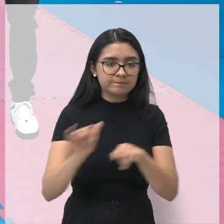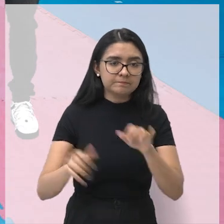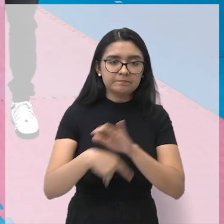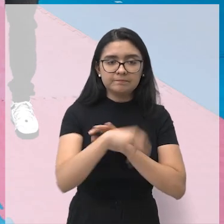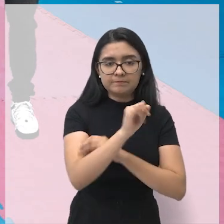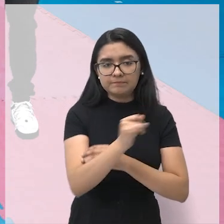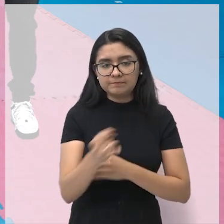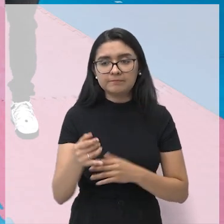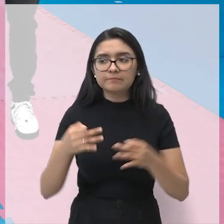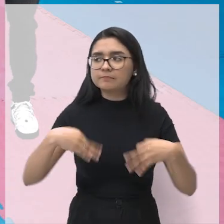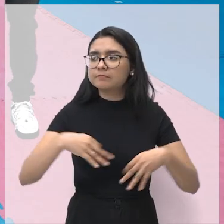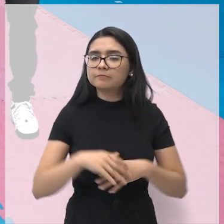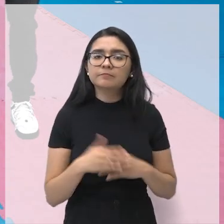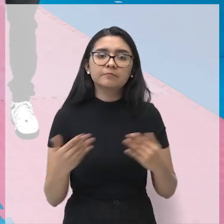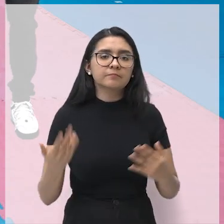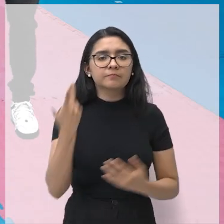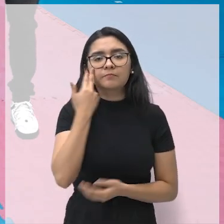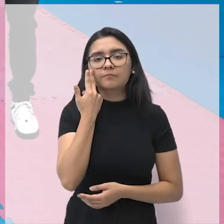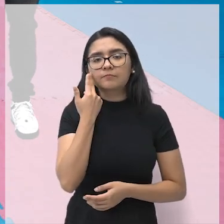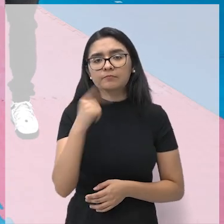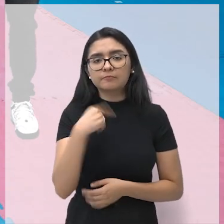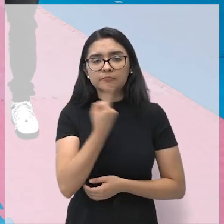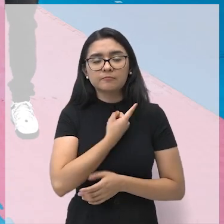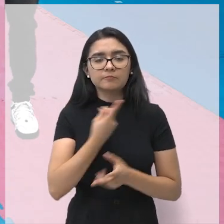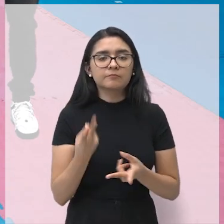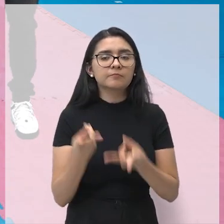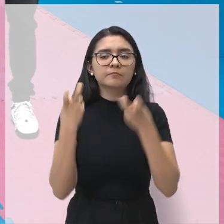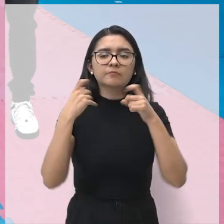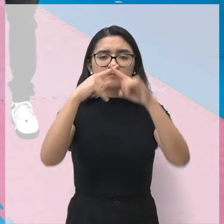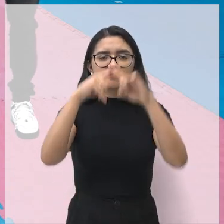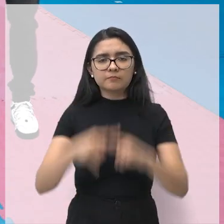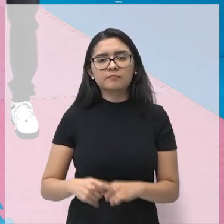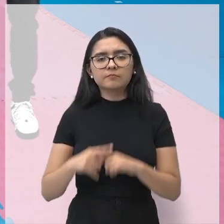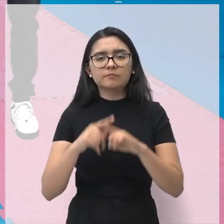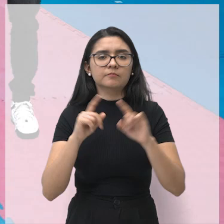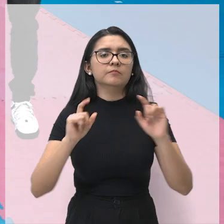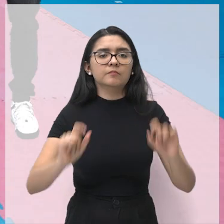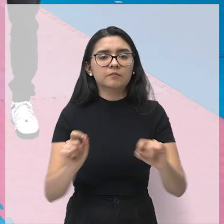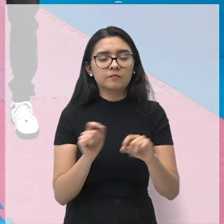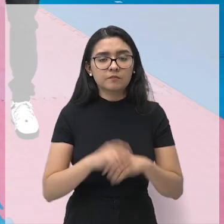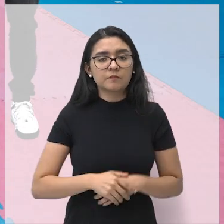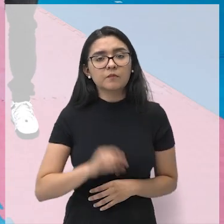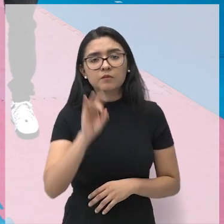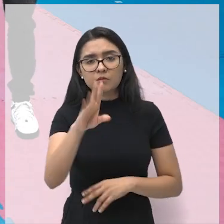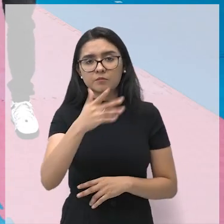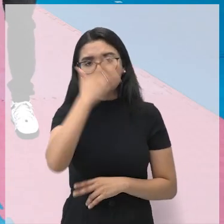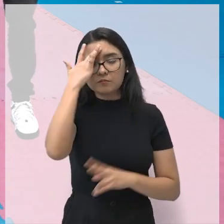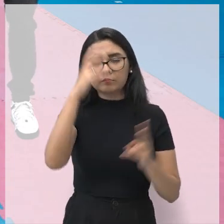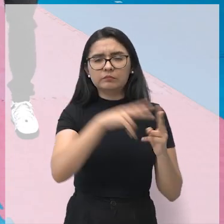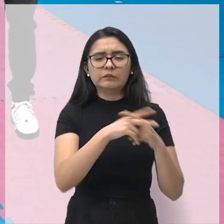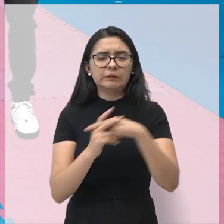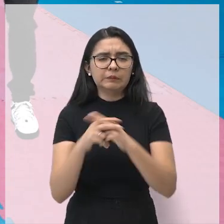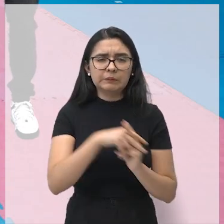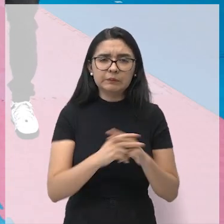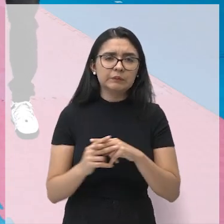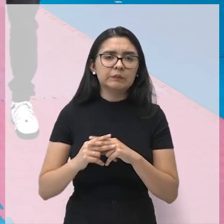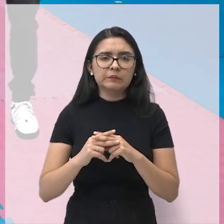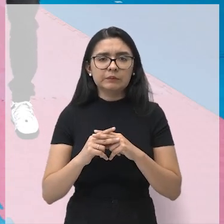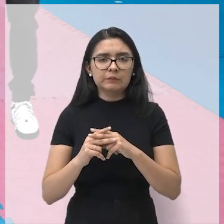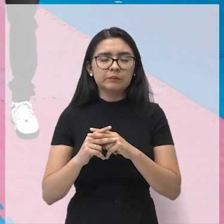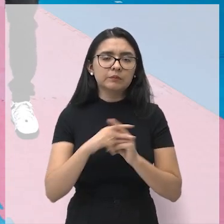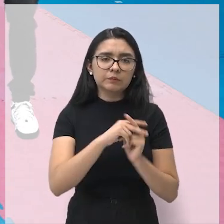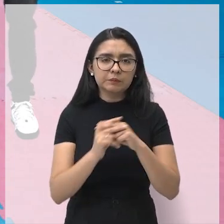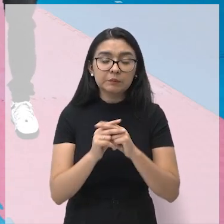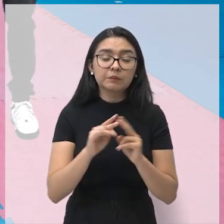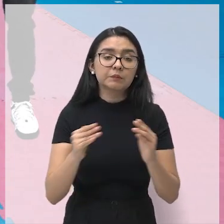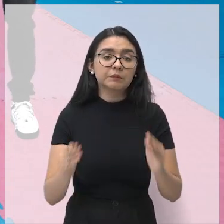Embora seja comum nós vermos nos campeonatos, parece que é só os lutadores ali tentando vencer, se agarrando e